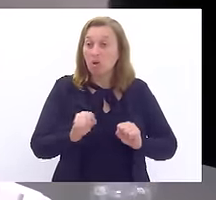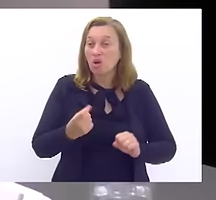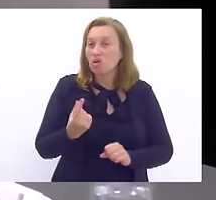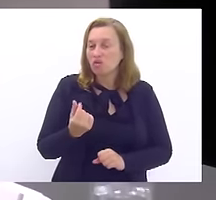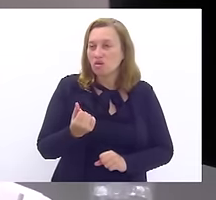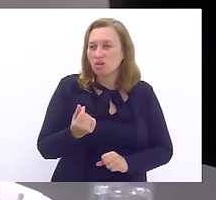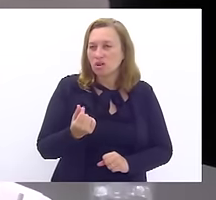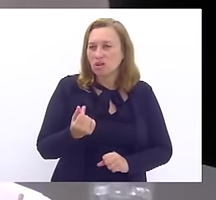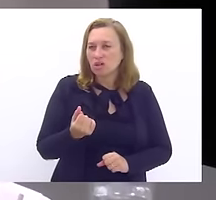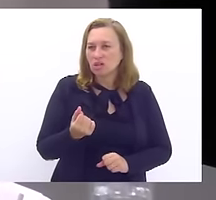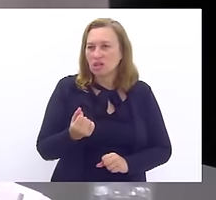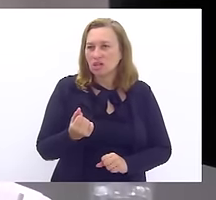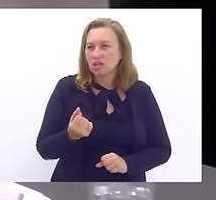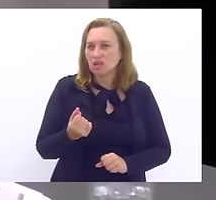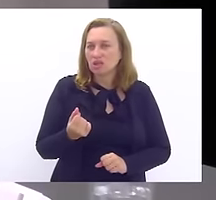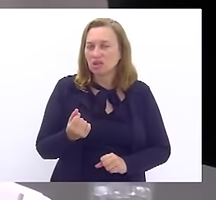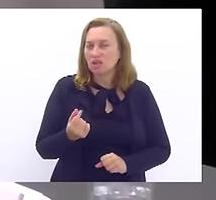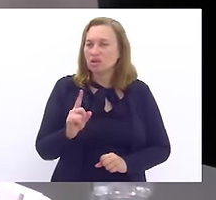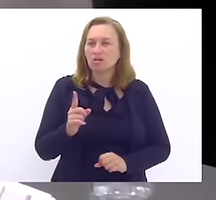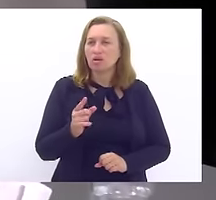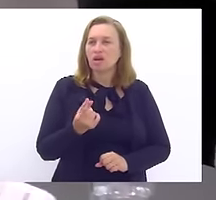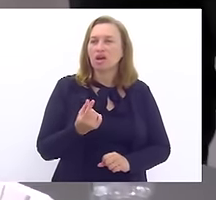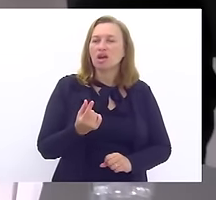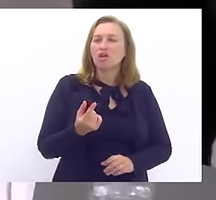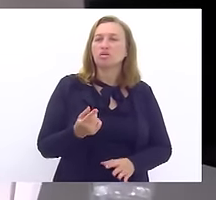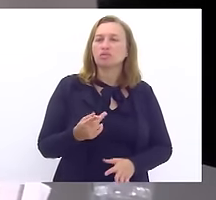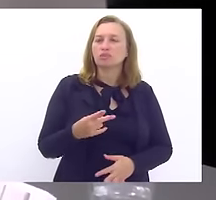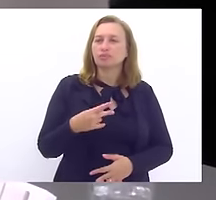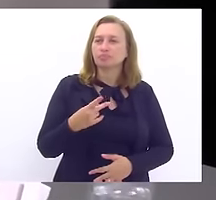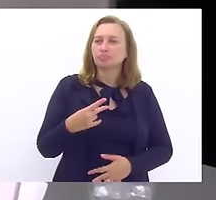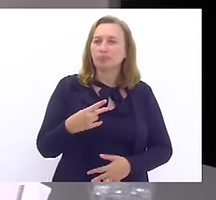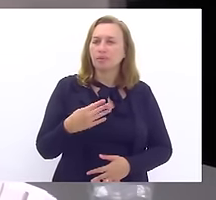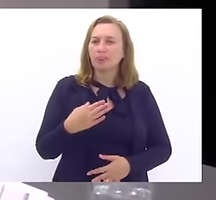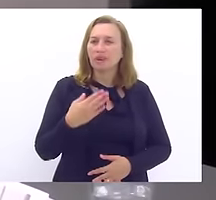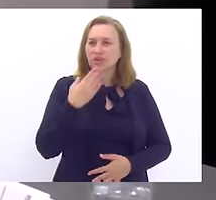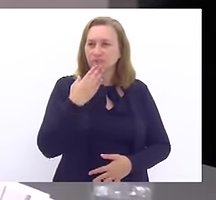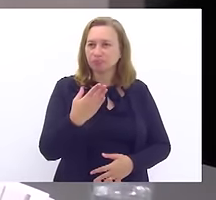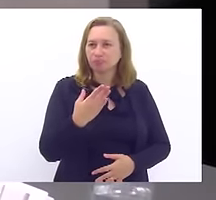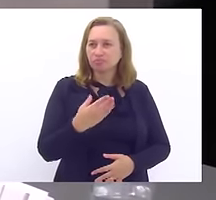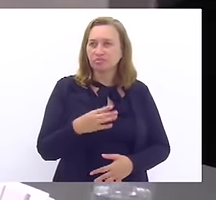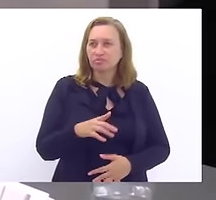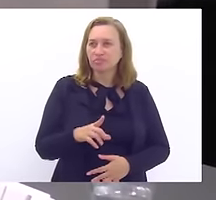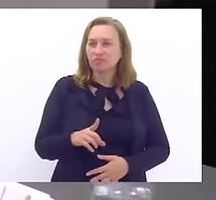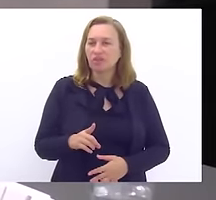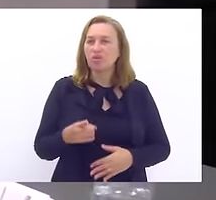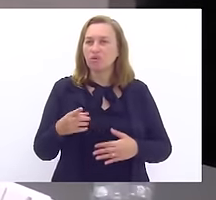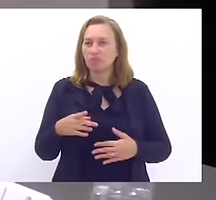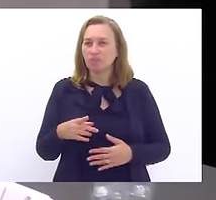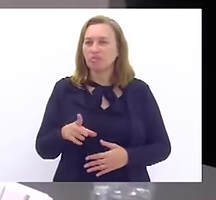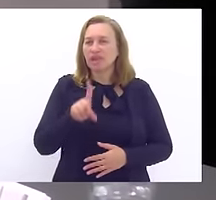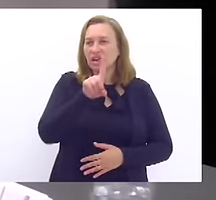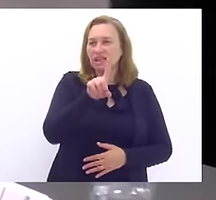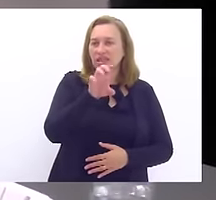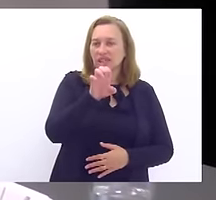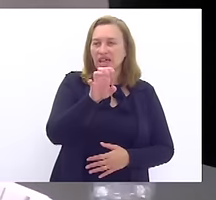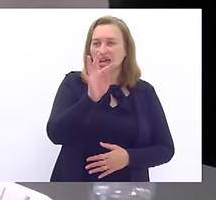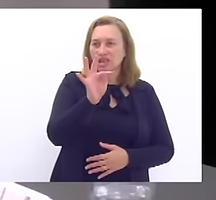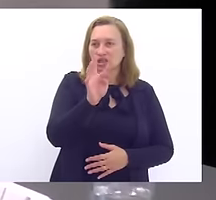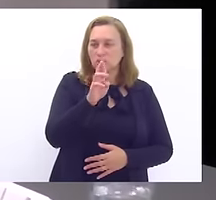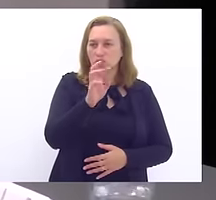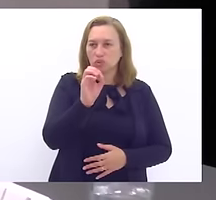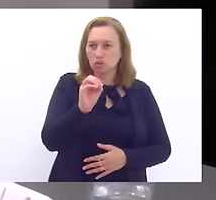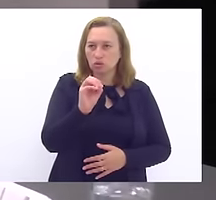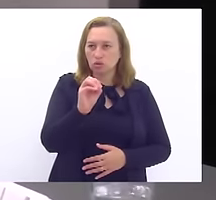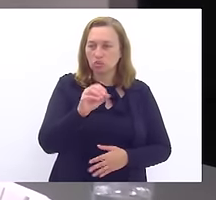taxa chamada taxa de poder Não exatamente isso é isso que eu tô falando essa repetição dele o do Detran também vou dizer é do detroitão a do